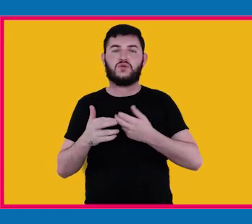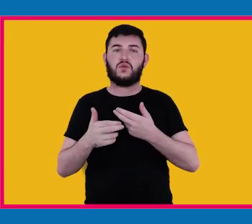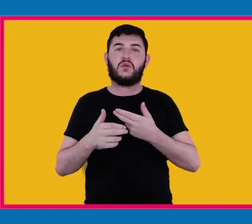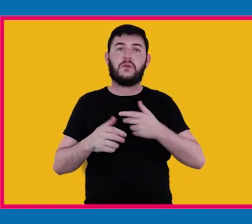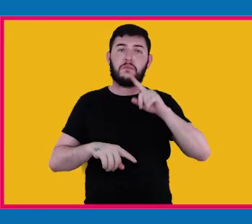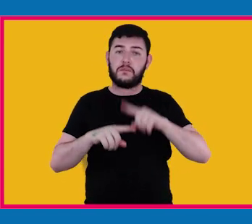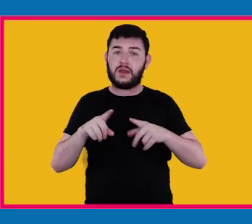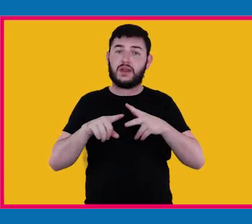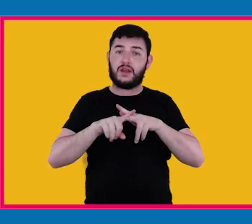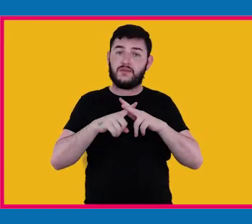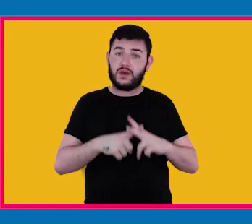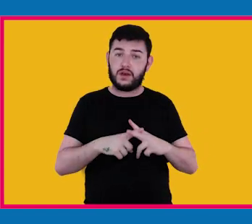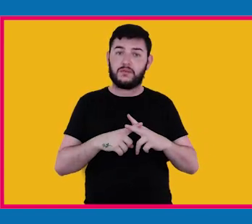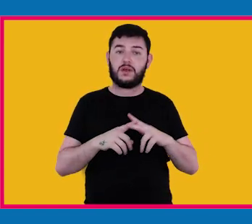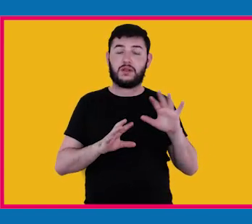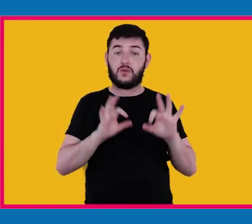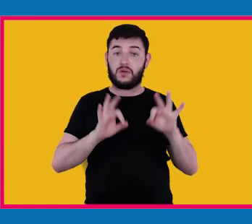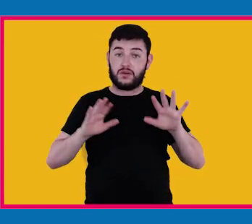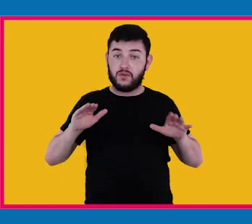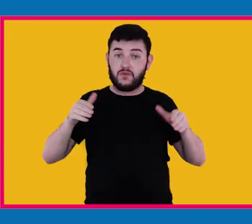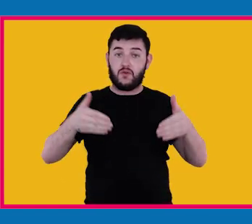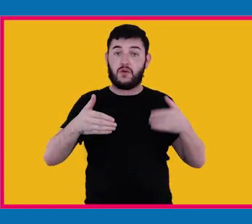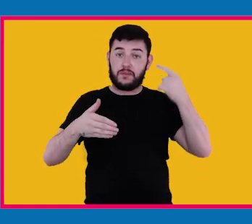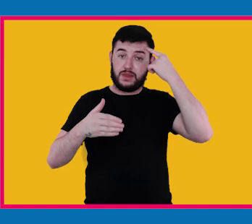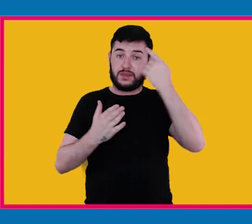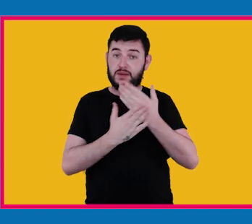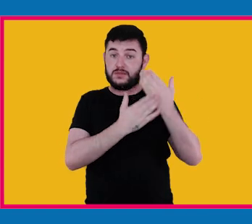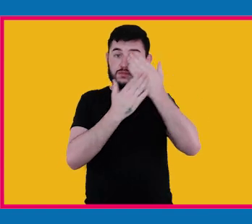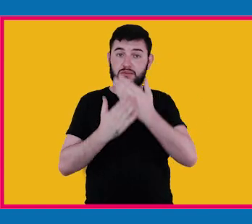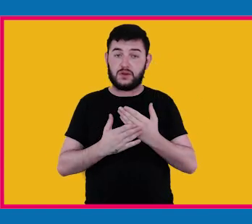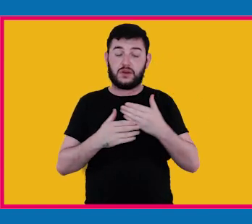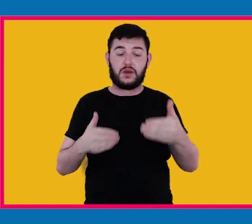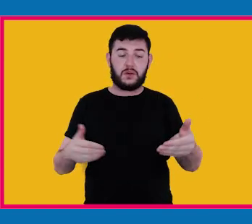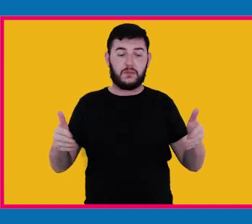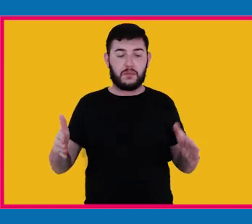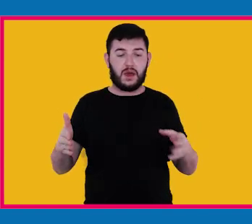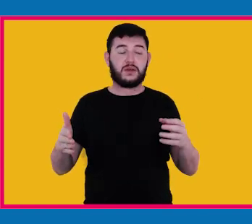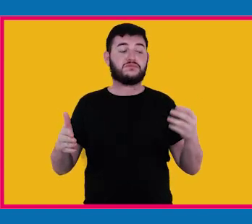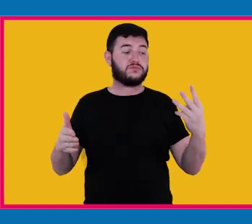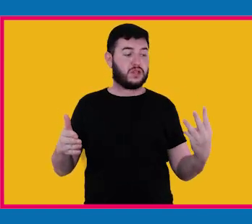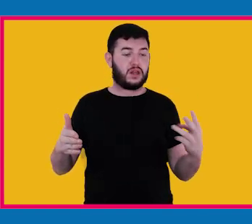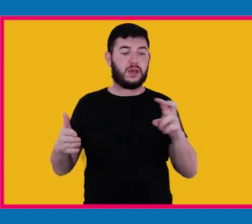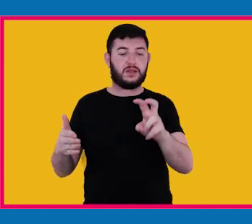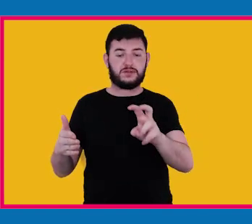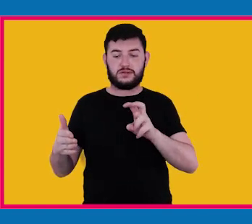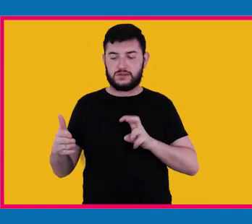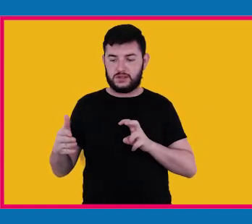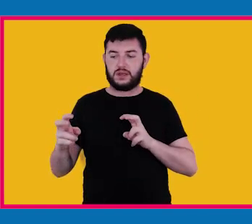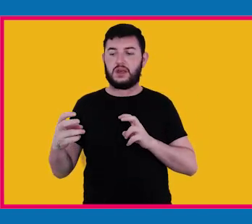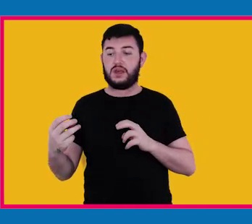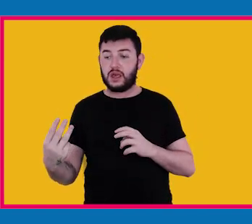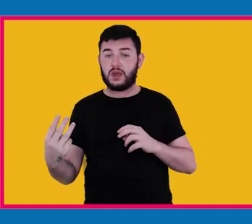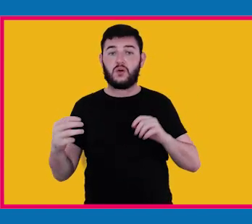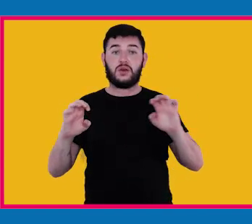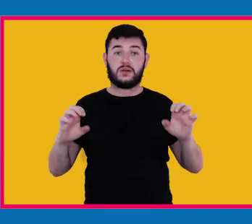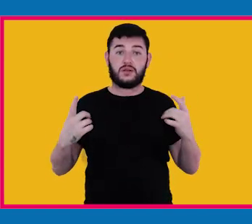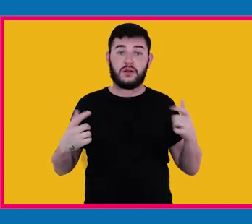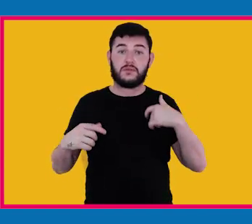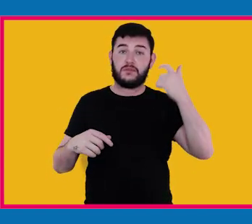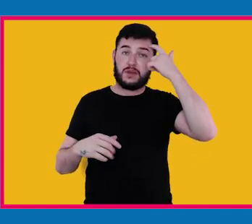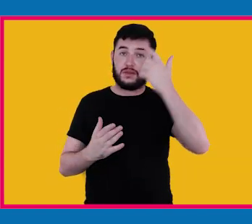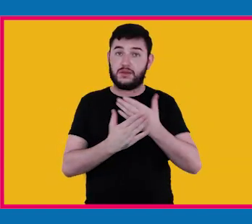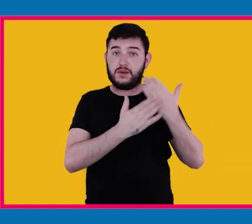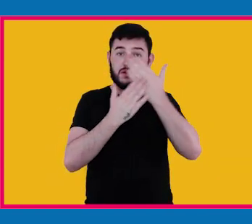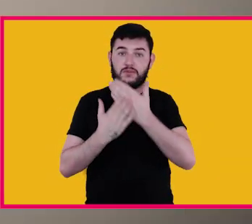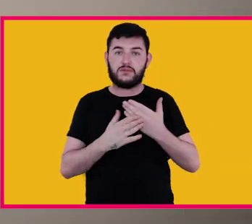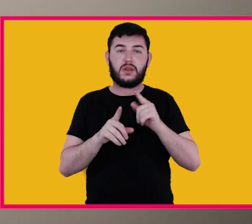essa dimensão, de 3 por 5, utilizando os parâmetros oficiais do Sistema Nacional de Pesquisa e Custos e Índices da Construção Civil, que é o